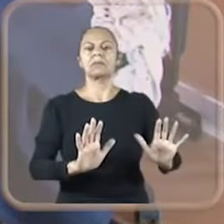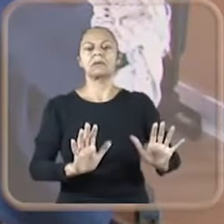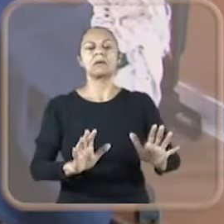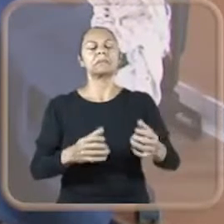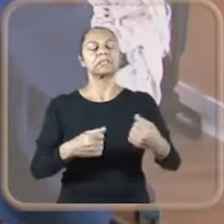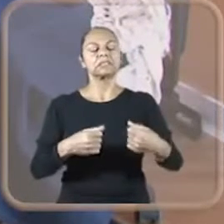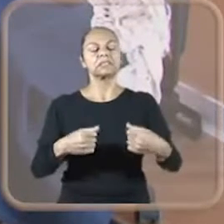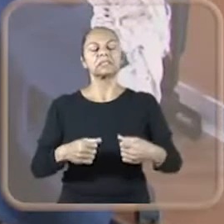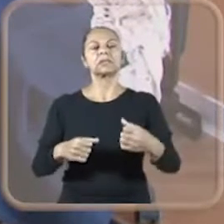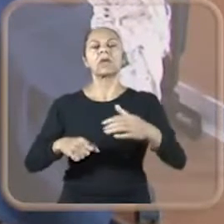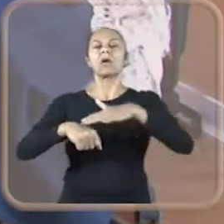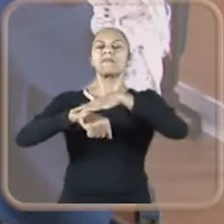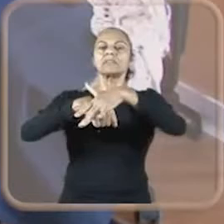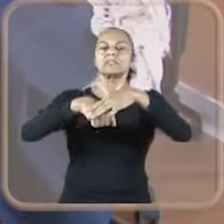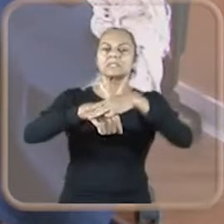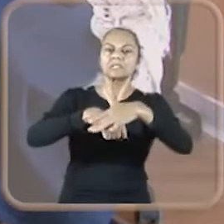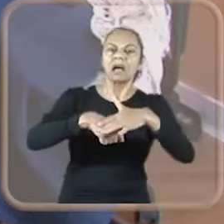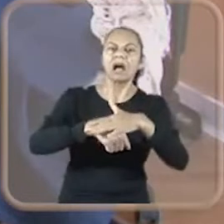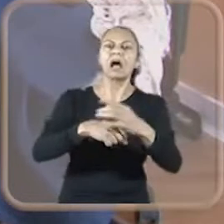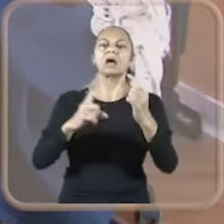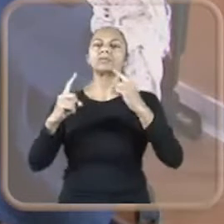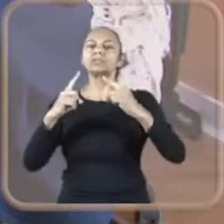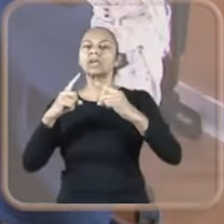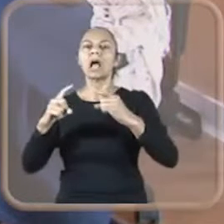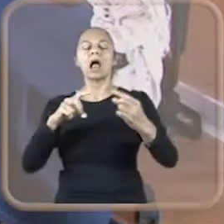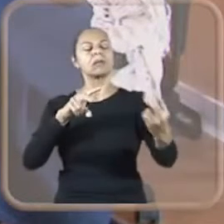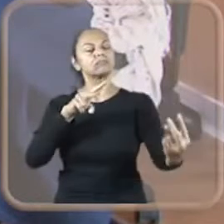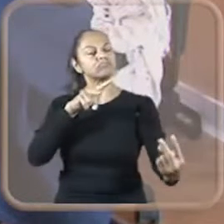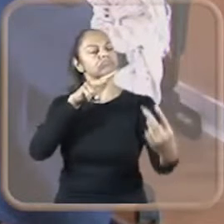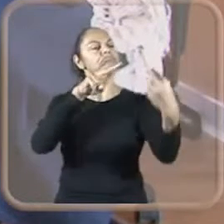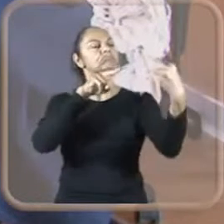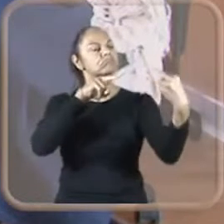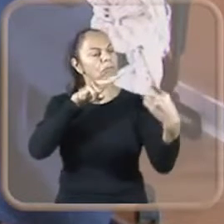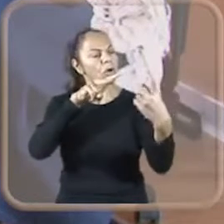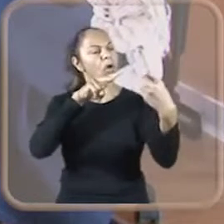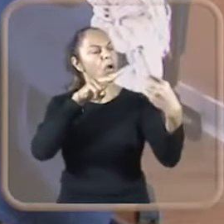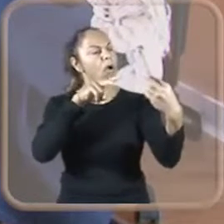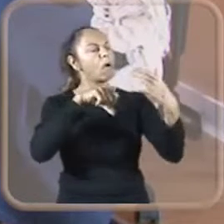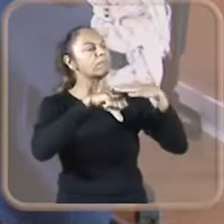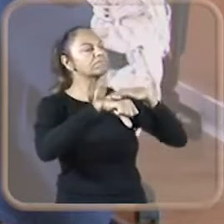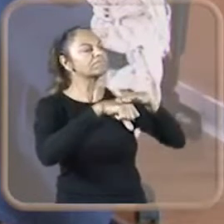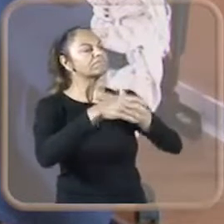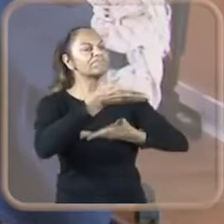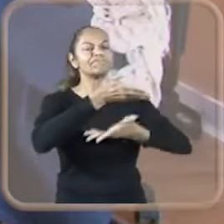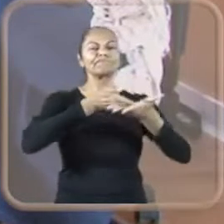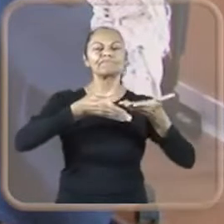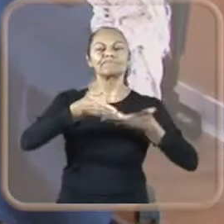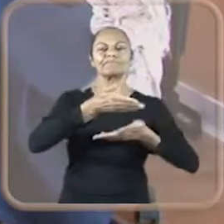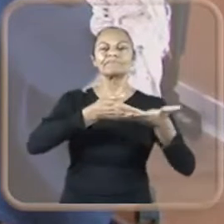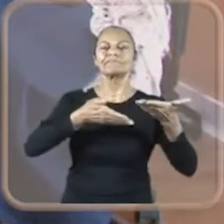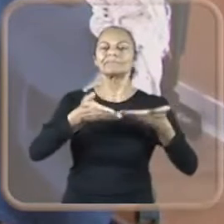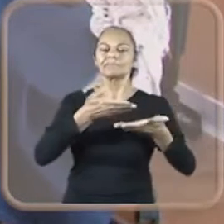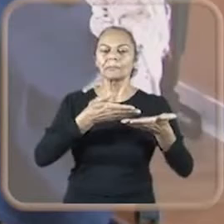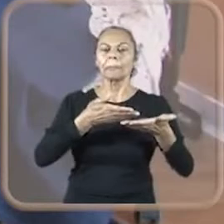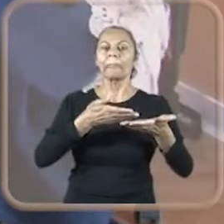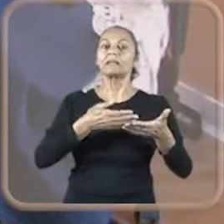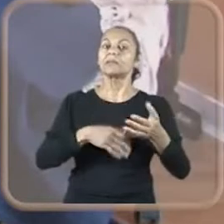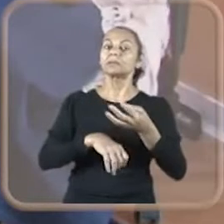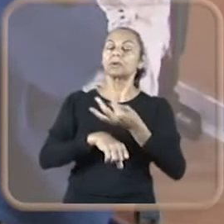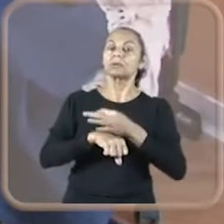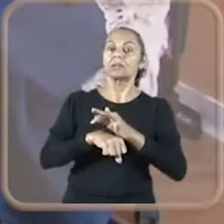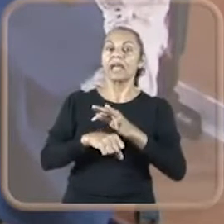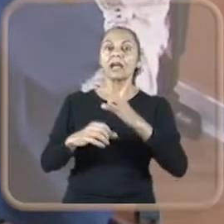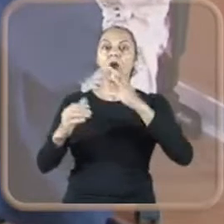para pensar, é olhar nos olhos, como a doutora Patrícia falou, é a comunicação não violenta, não é?